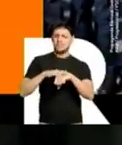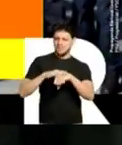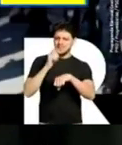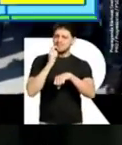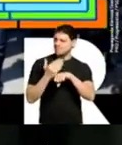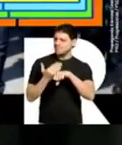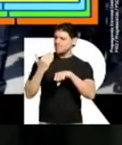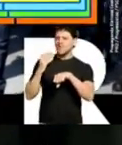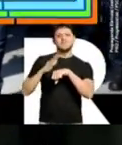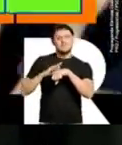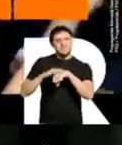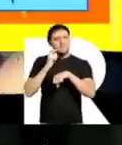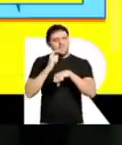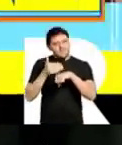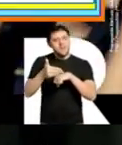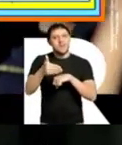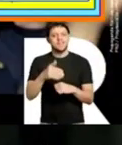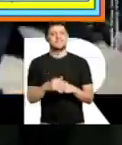GCMs.